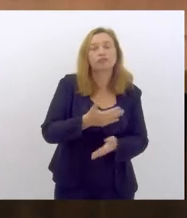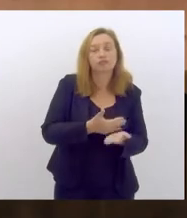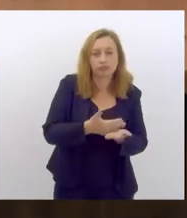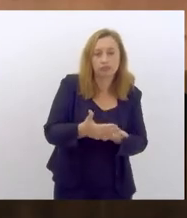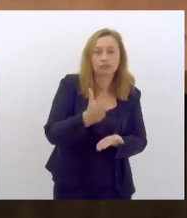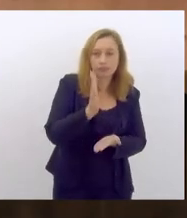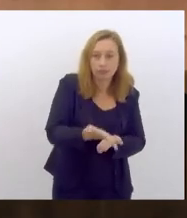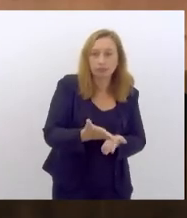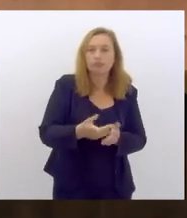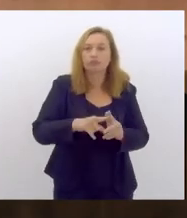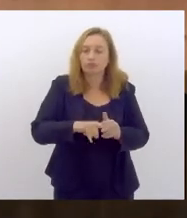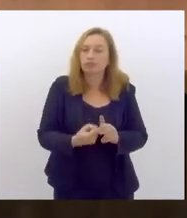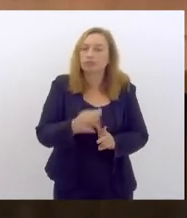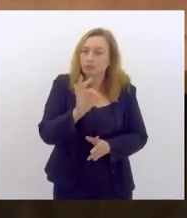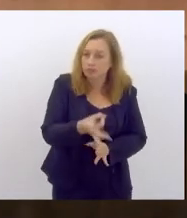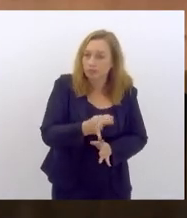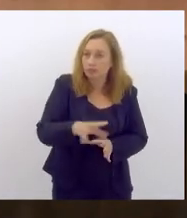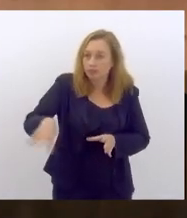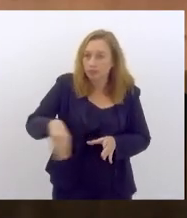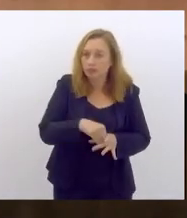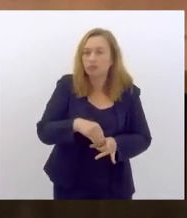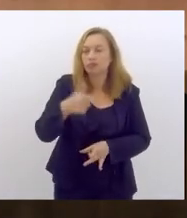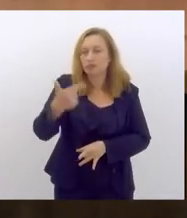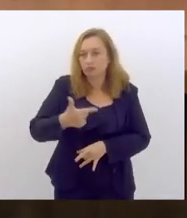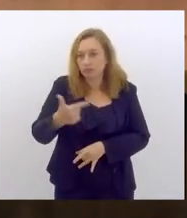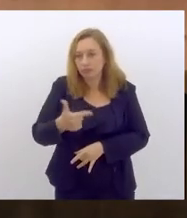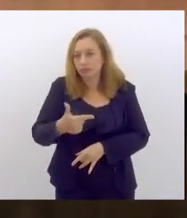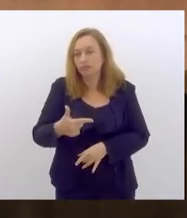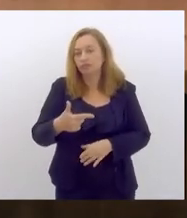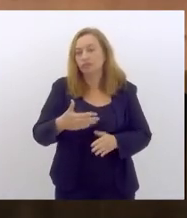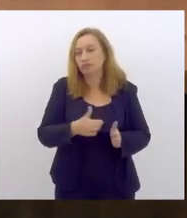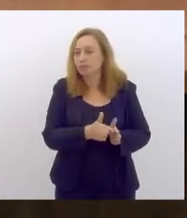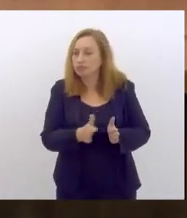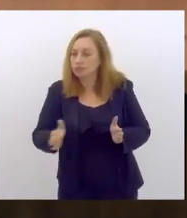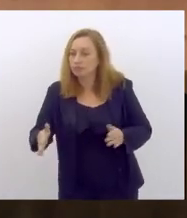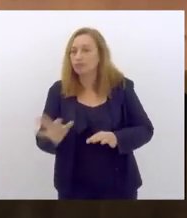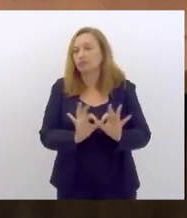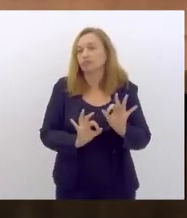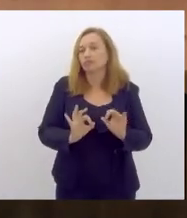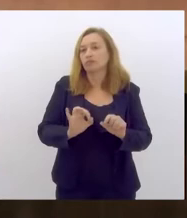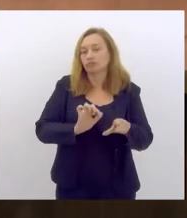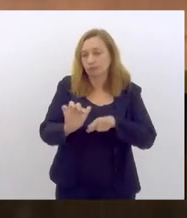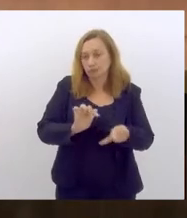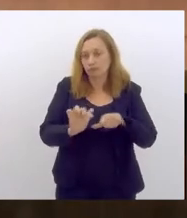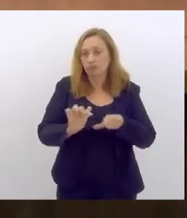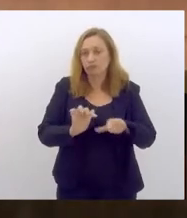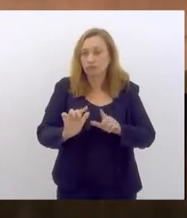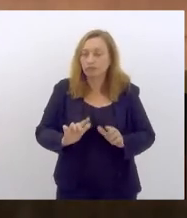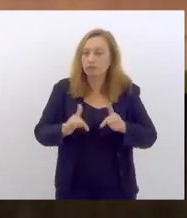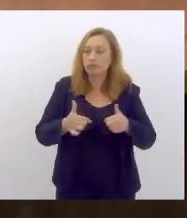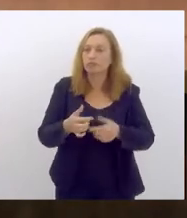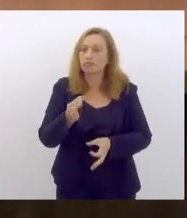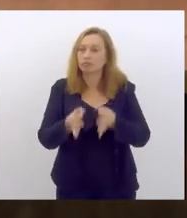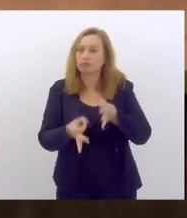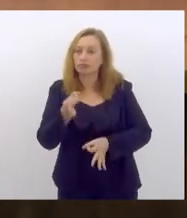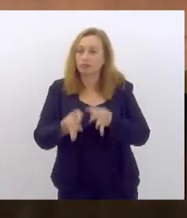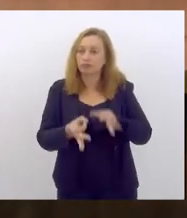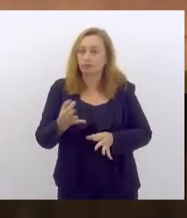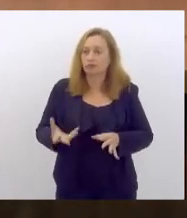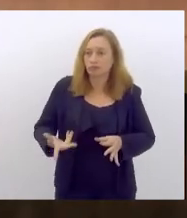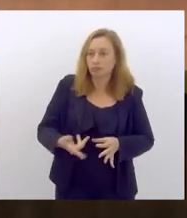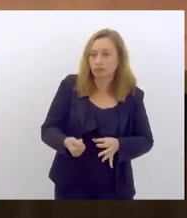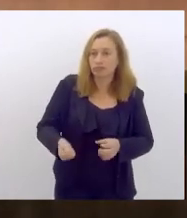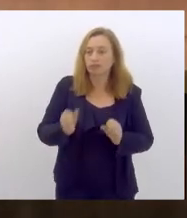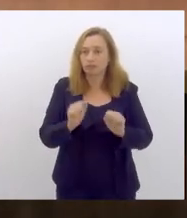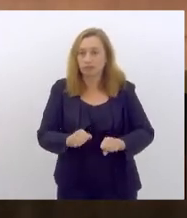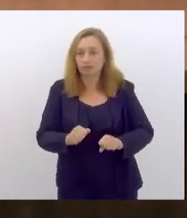está regulamentado, e tem que incorporar os DOC 2 ao longo do trabalho para que isso seja feito com justiça e da melhor maneira possível